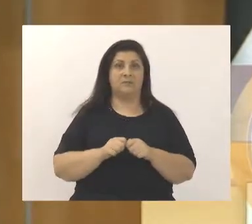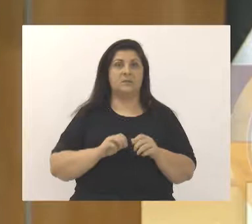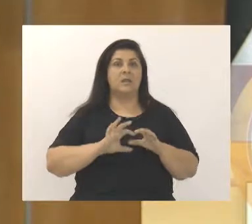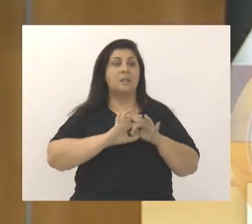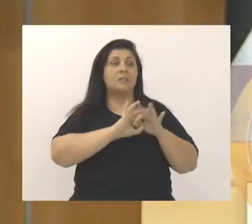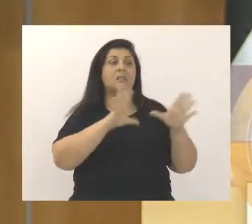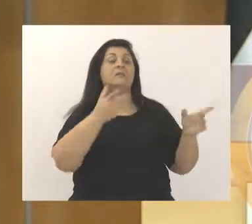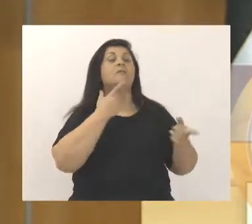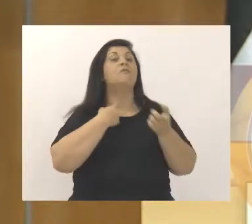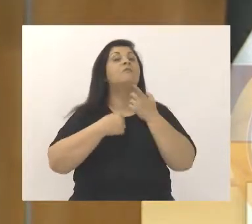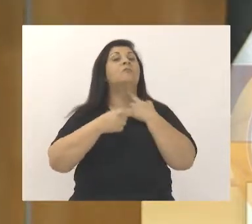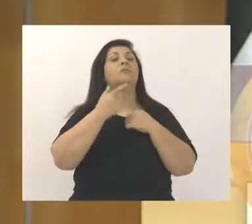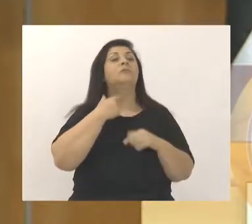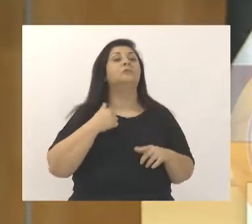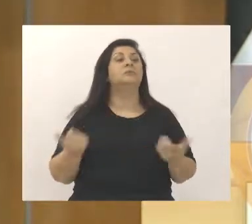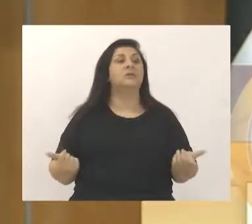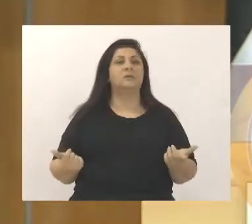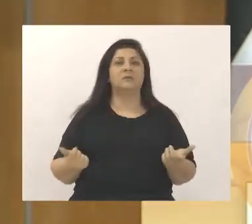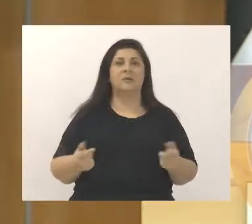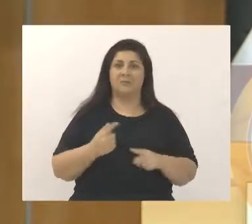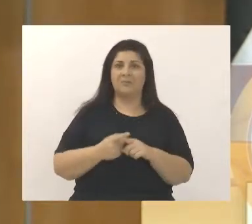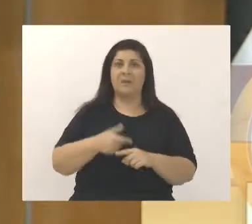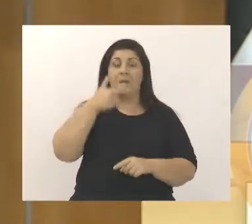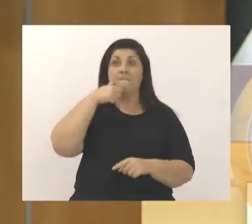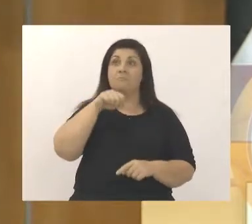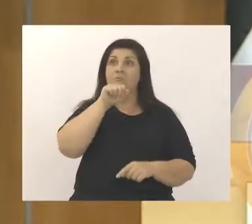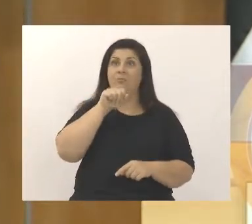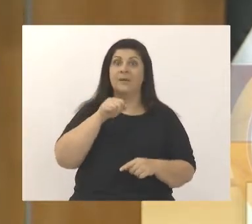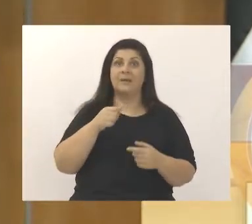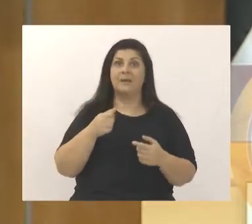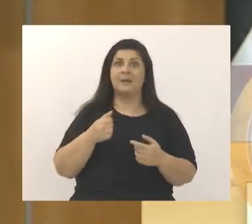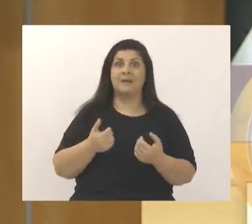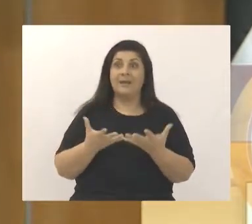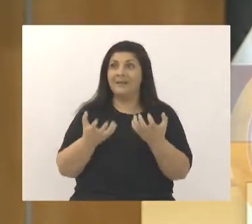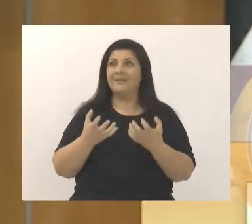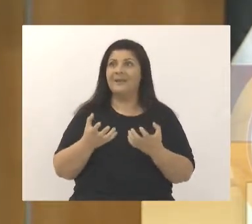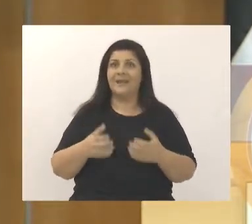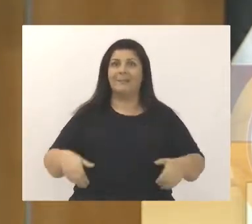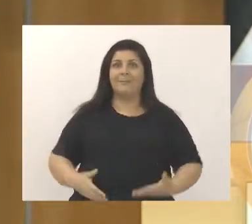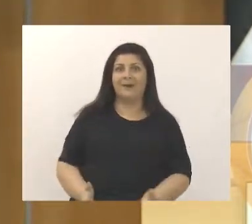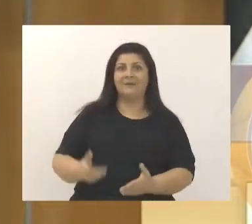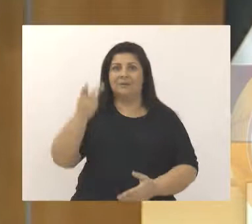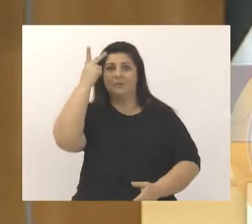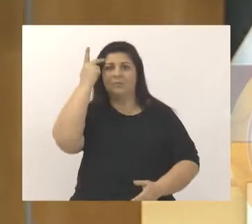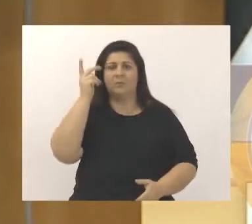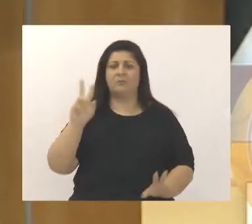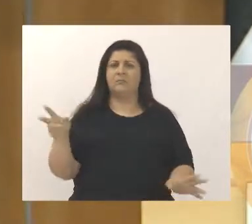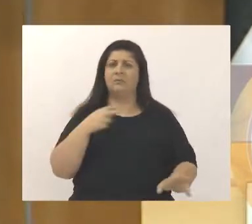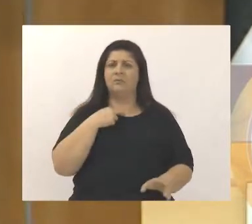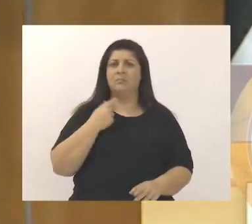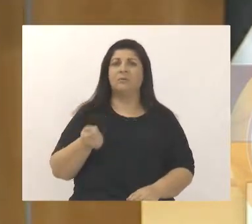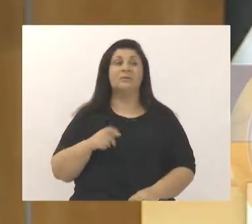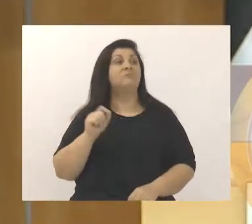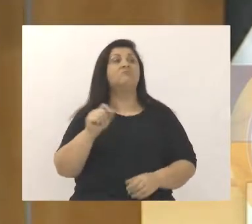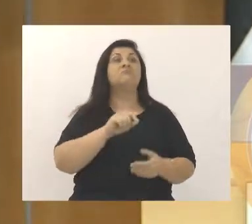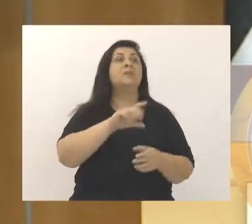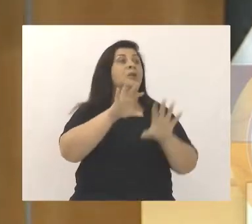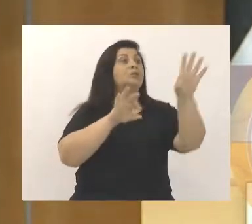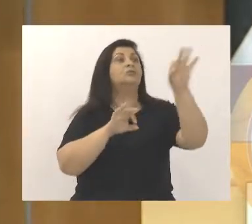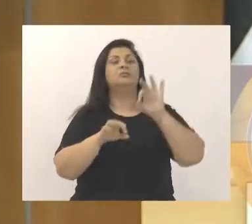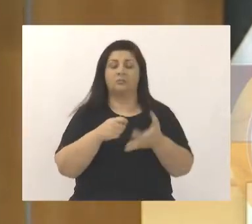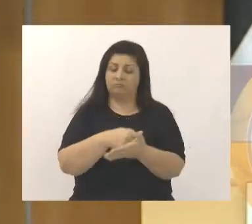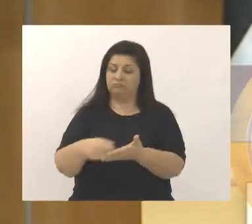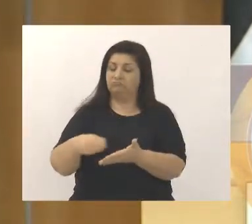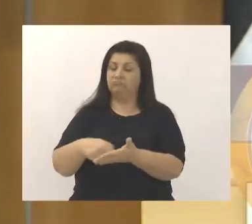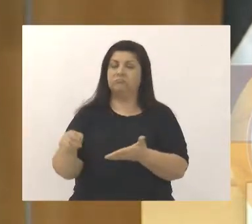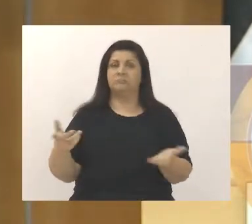paciente. Porque tem paciente que quer ter parto normal, mas tem paciente que não quer. E podia assinar um termo lá, escolhendo do mesmo jeito